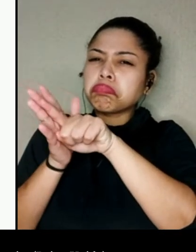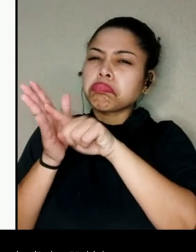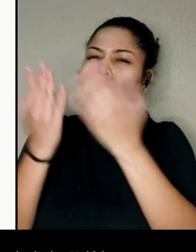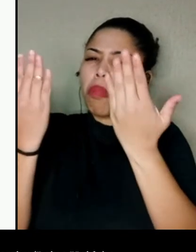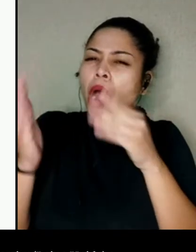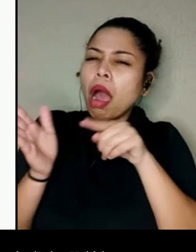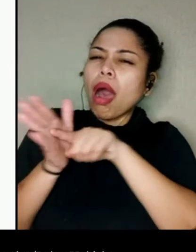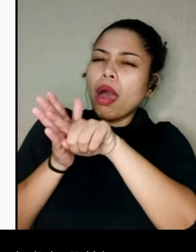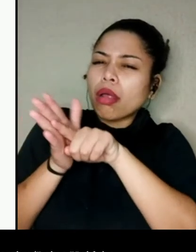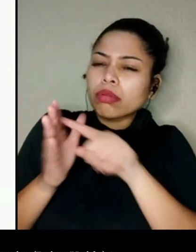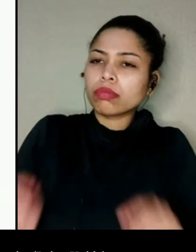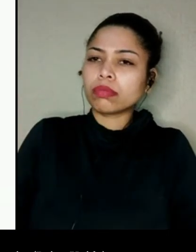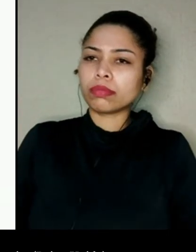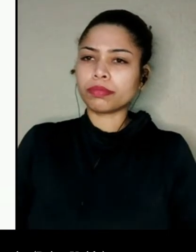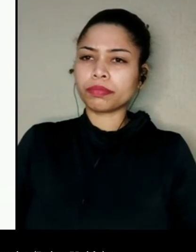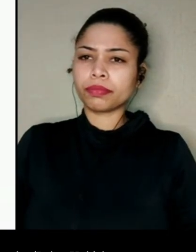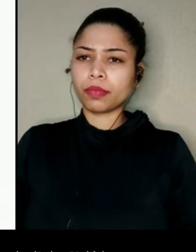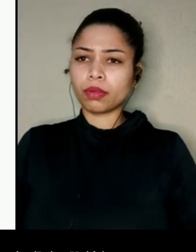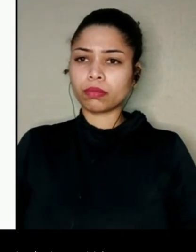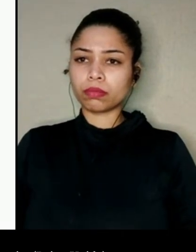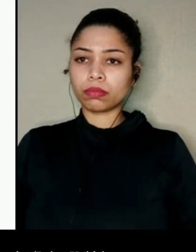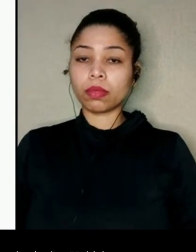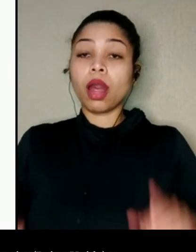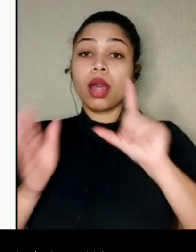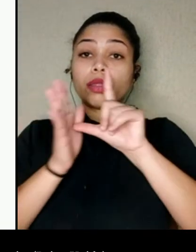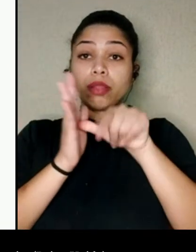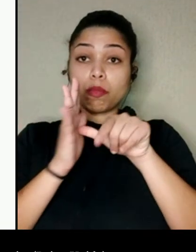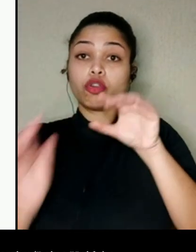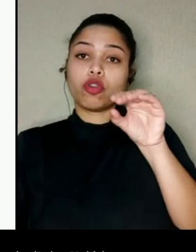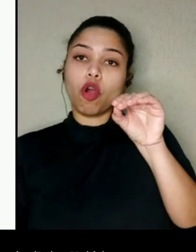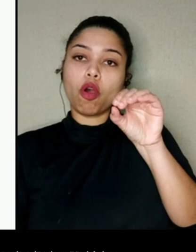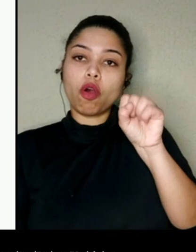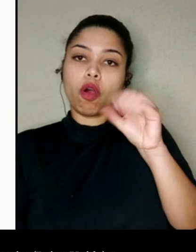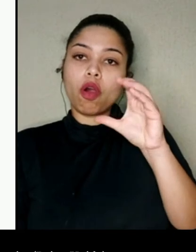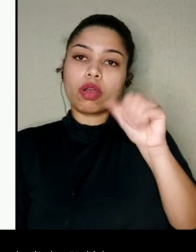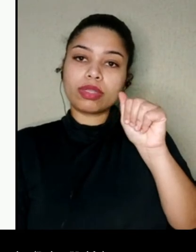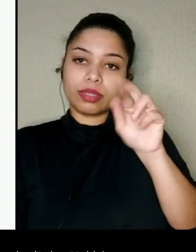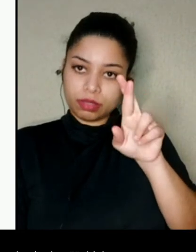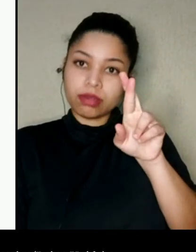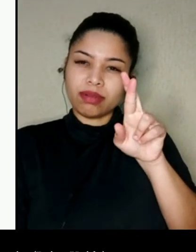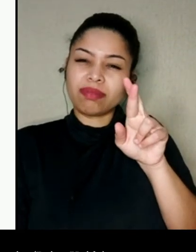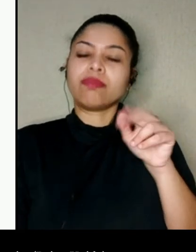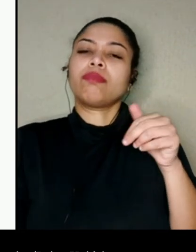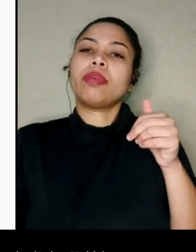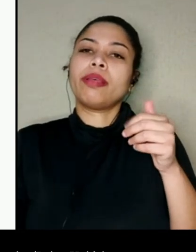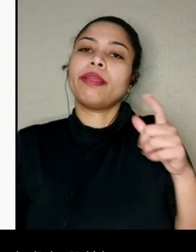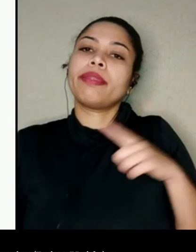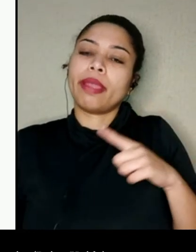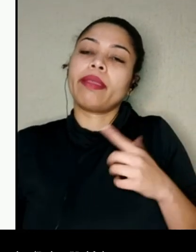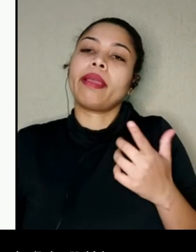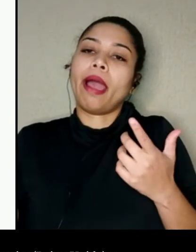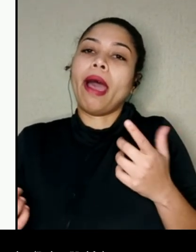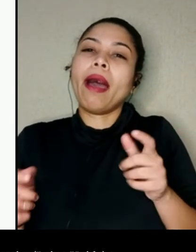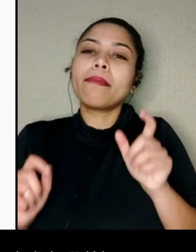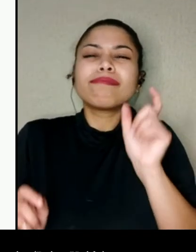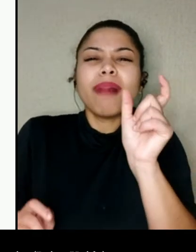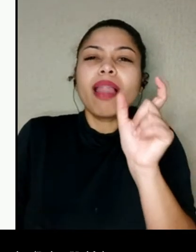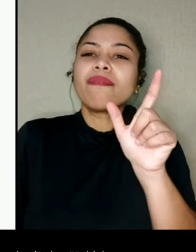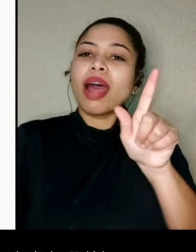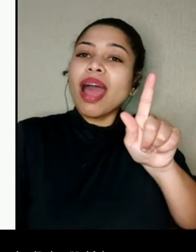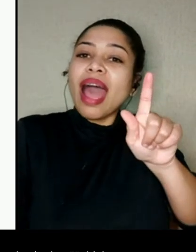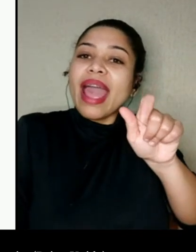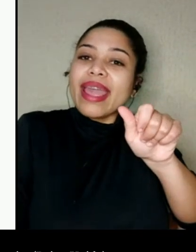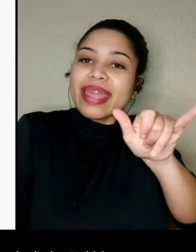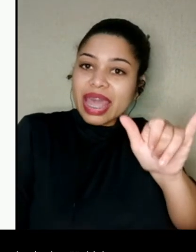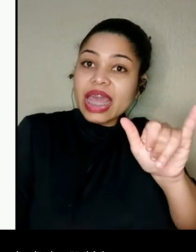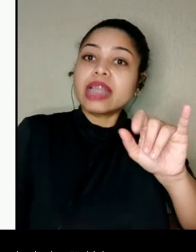e depois de Oscar Wild a palavra gay significava feliz ela